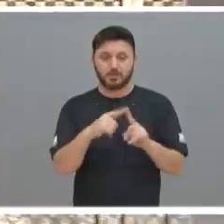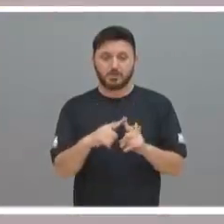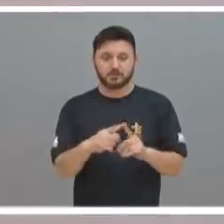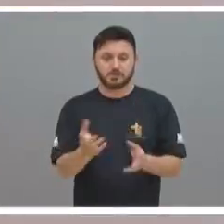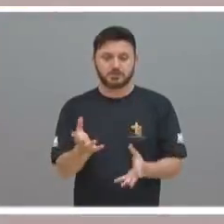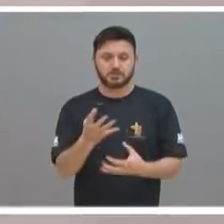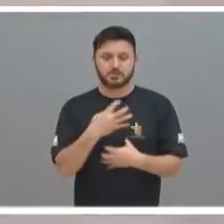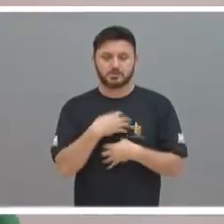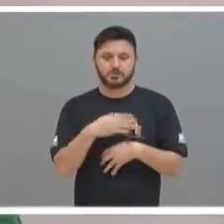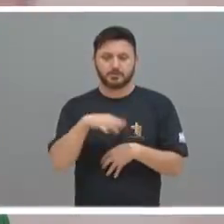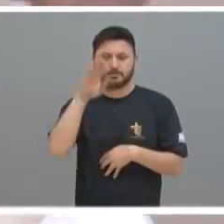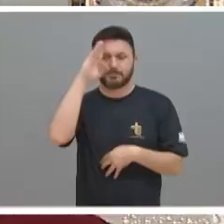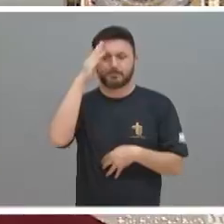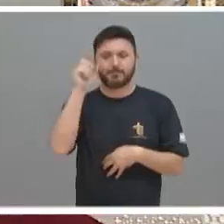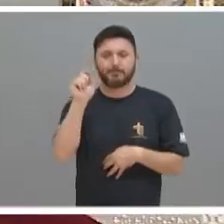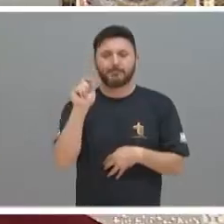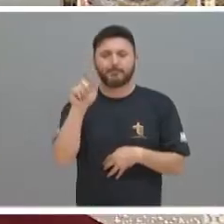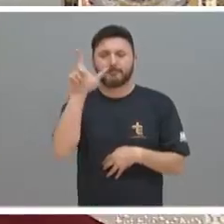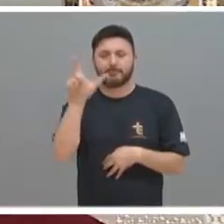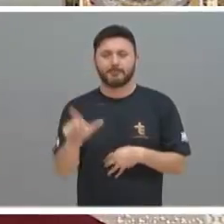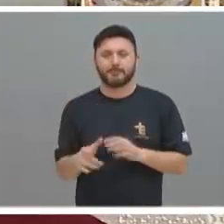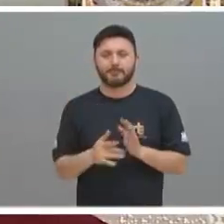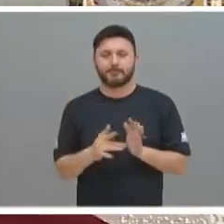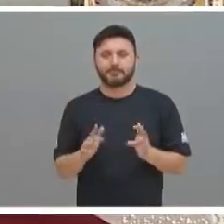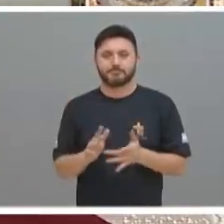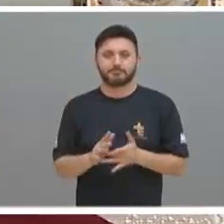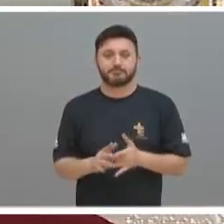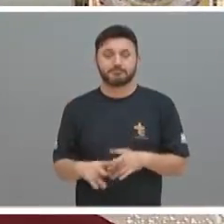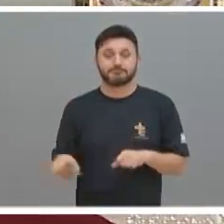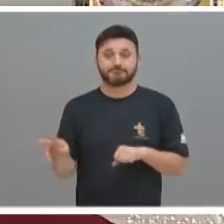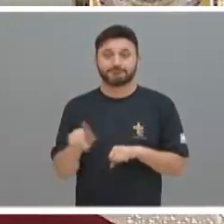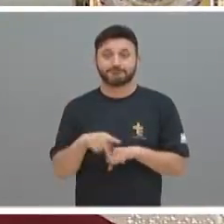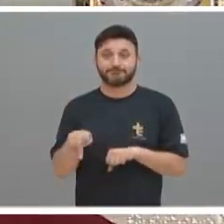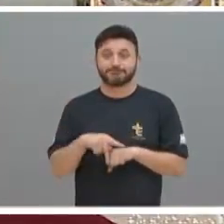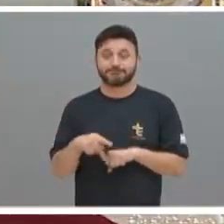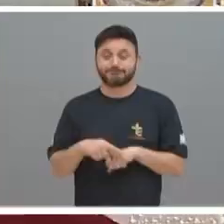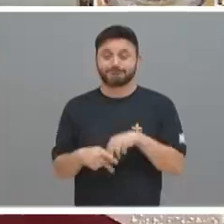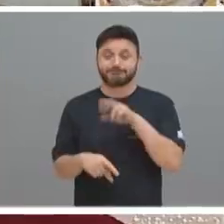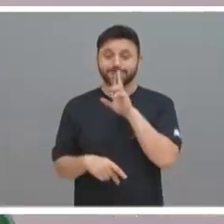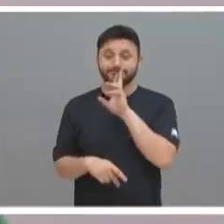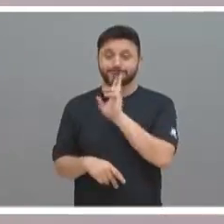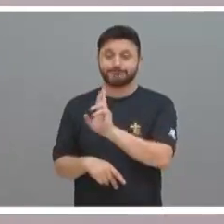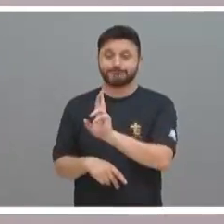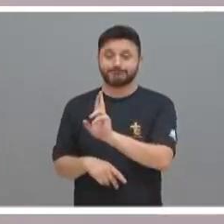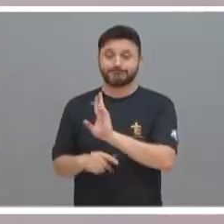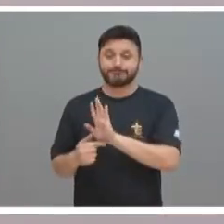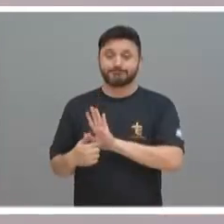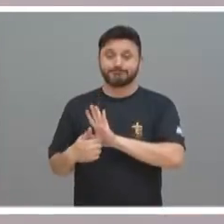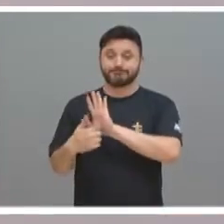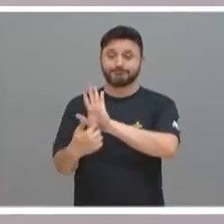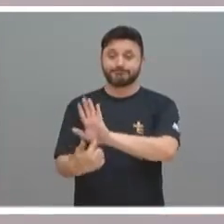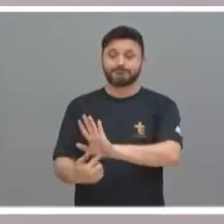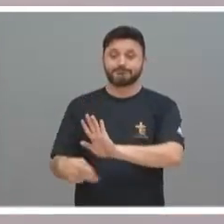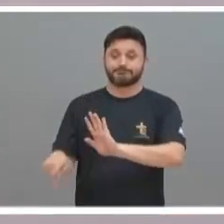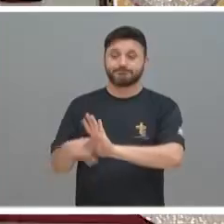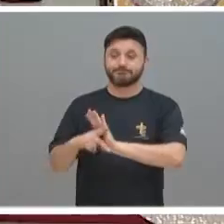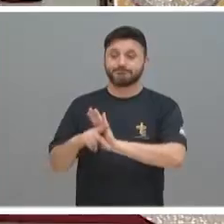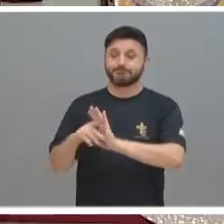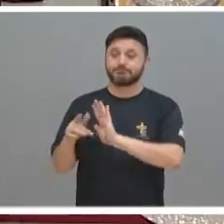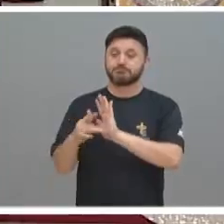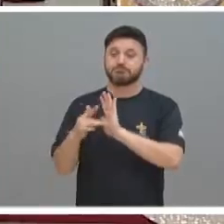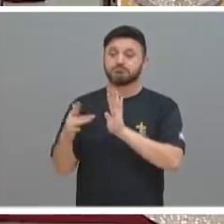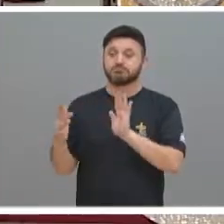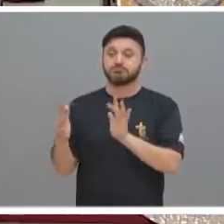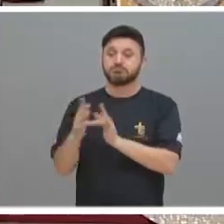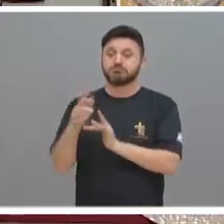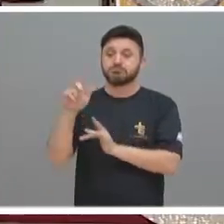Jesus. E na voz da boca de Pedro vem uma palavra, uma revelação divina: Jesus é